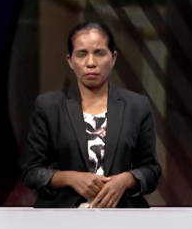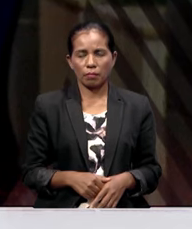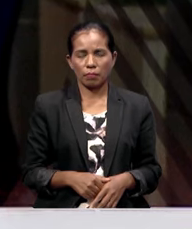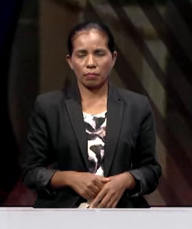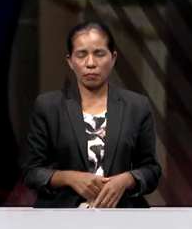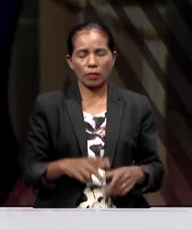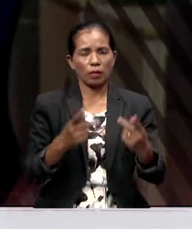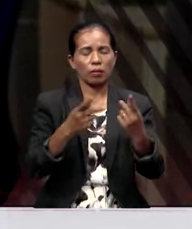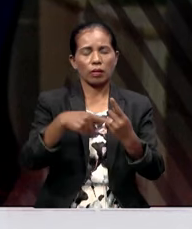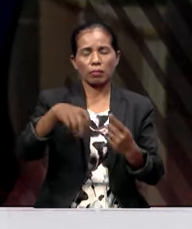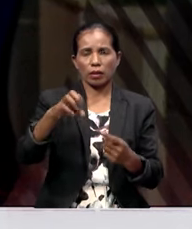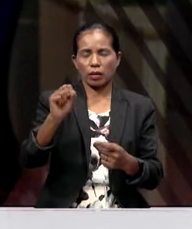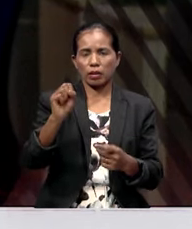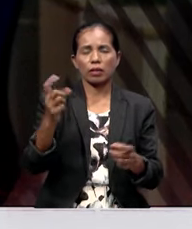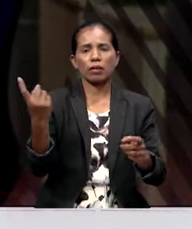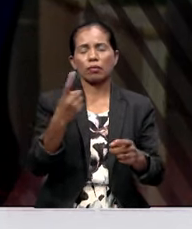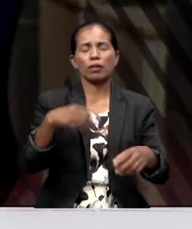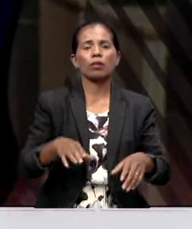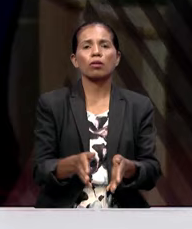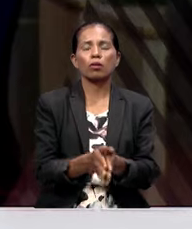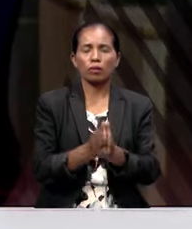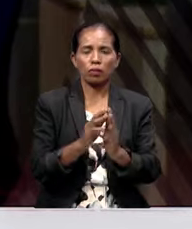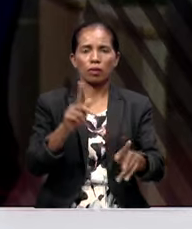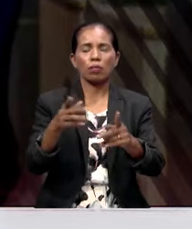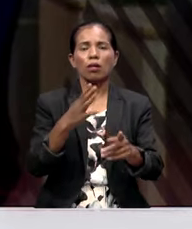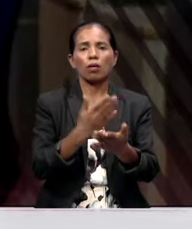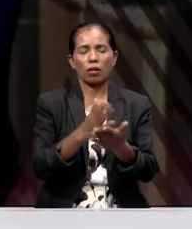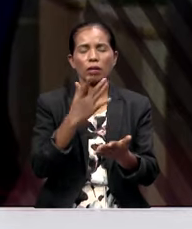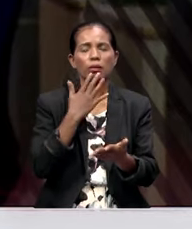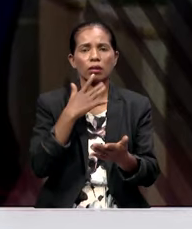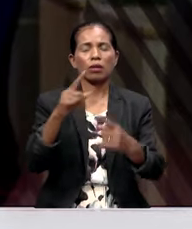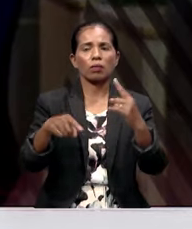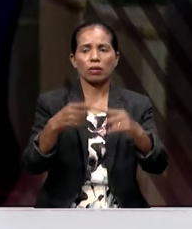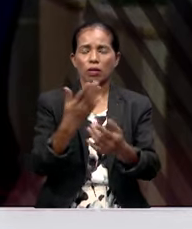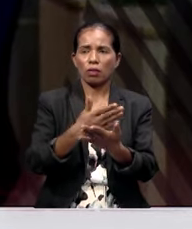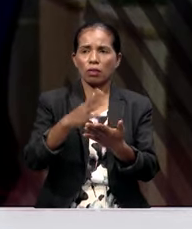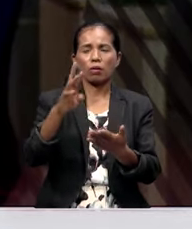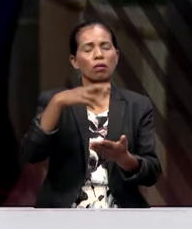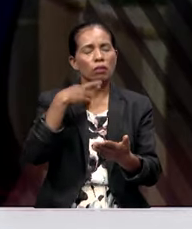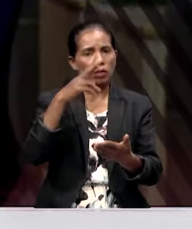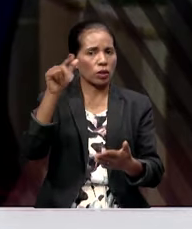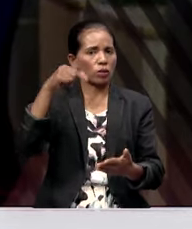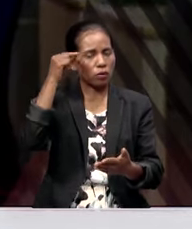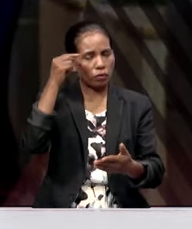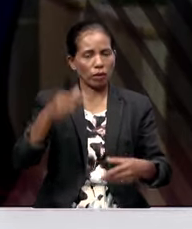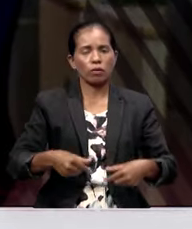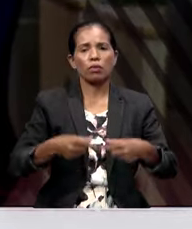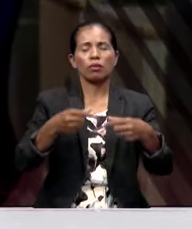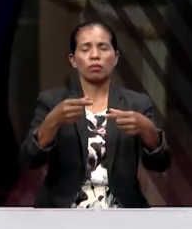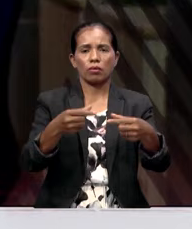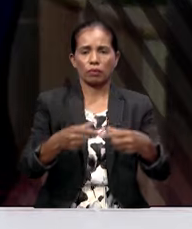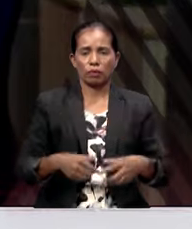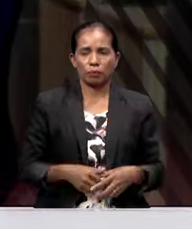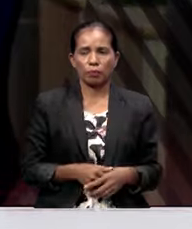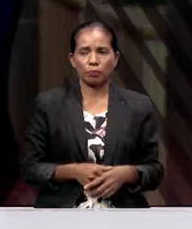Empresa para isso está fazendo obriga a comprar o estira a tu sosa massimida, bem rira sosa fosne be governo subsidia.